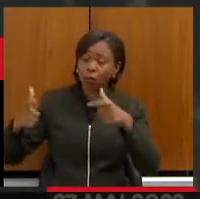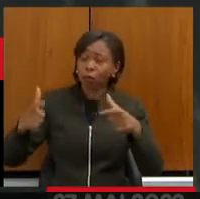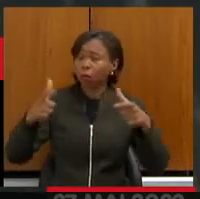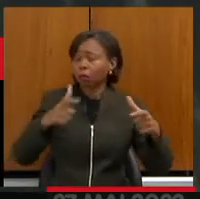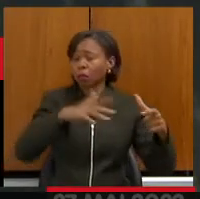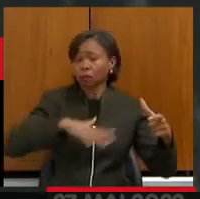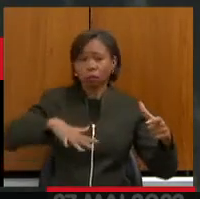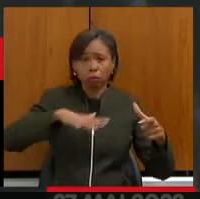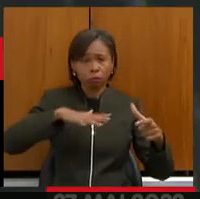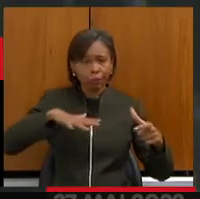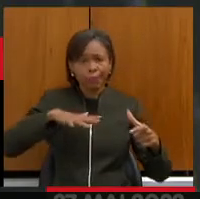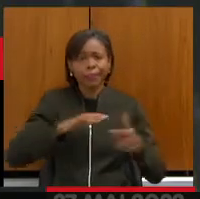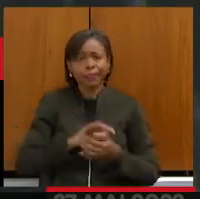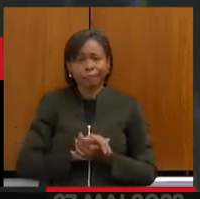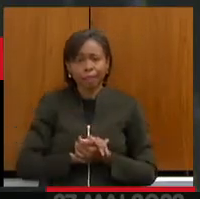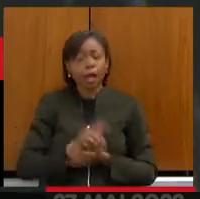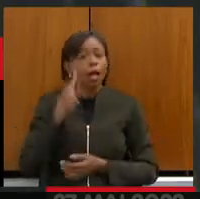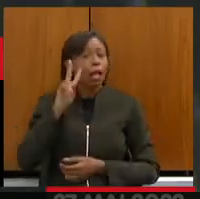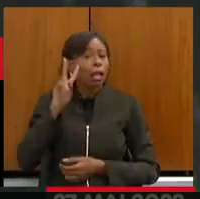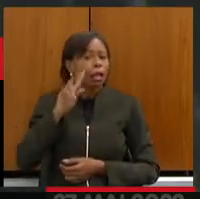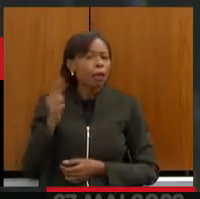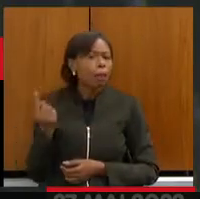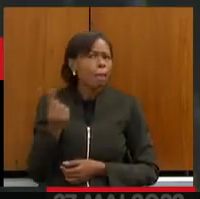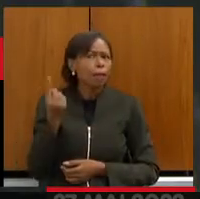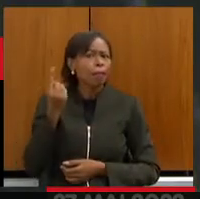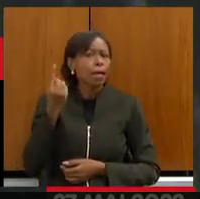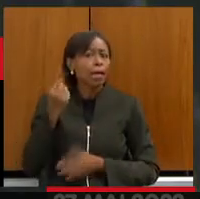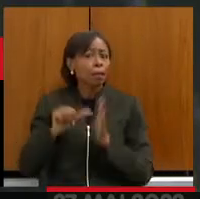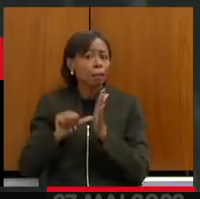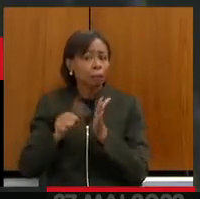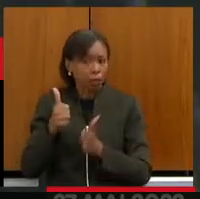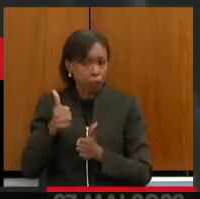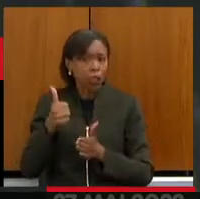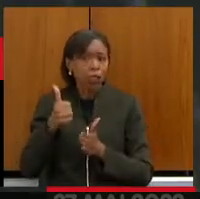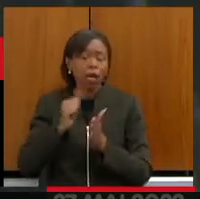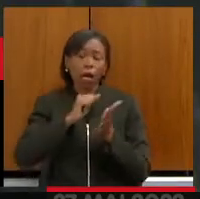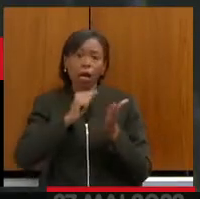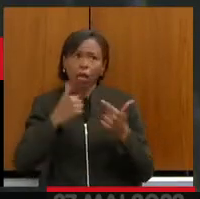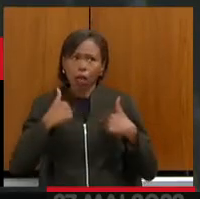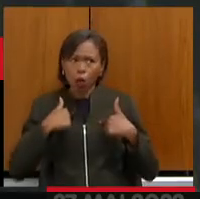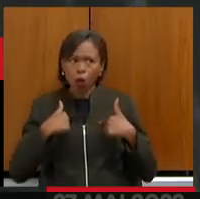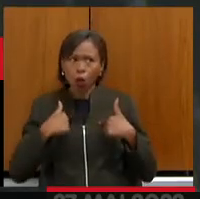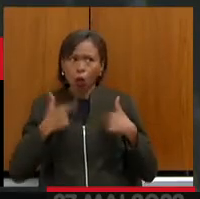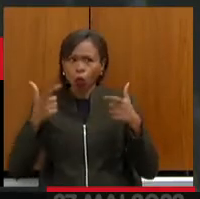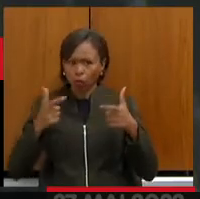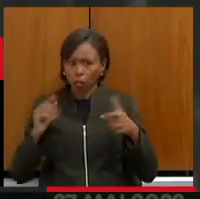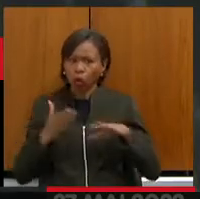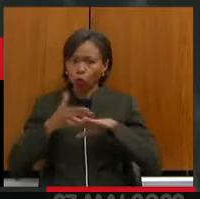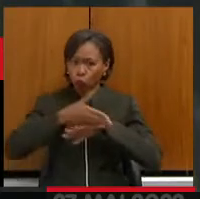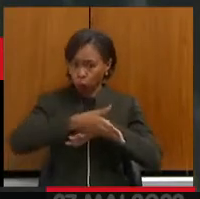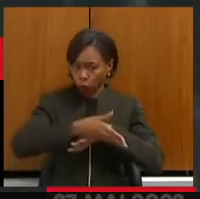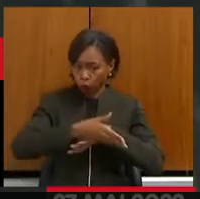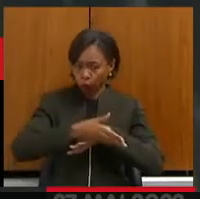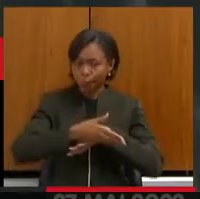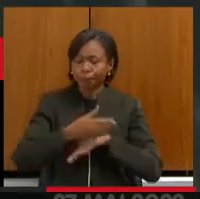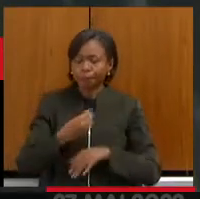e eu me lembro é da primeira uma primeira atividade que eu fui participar já concluindo